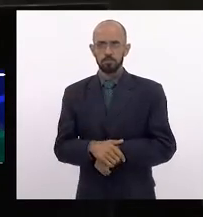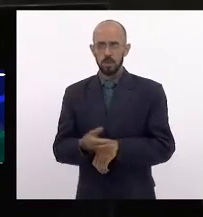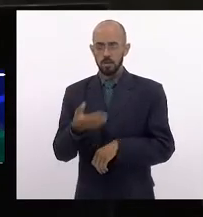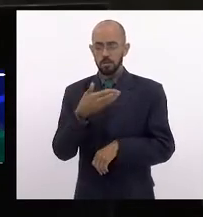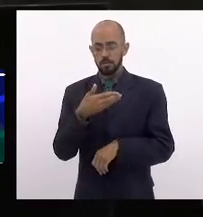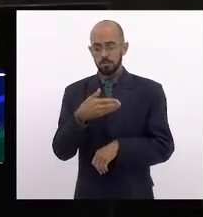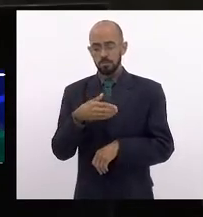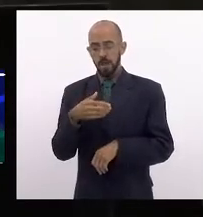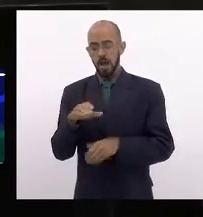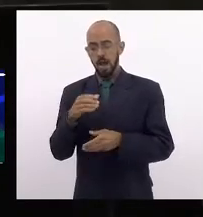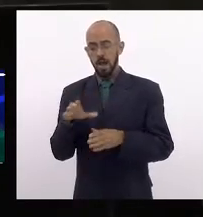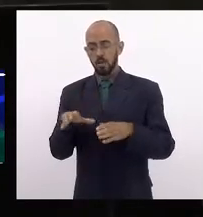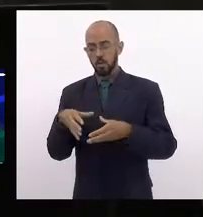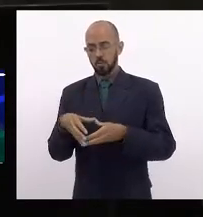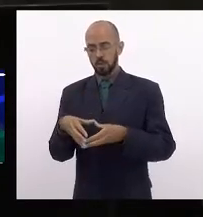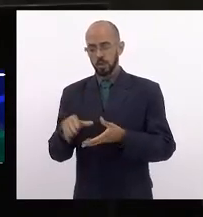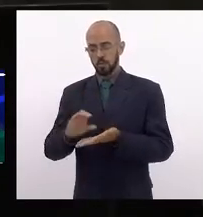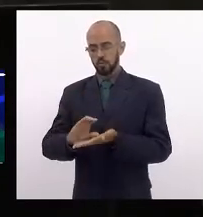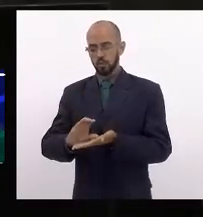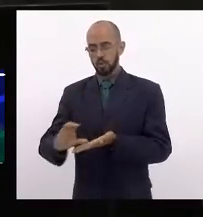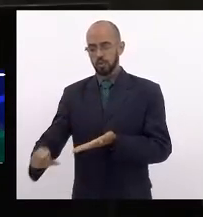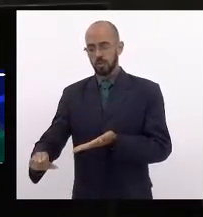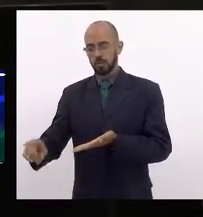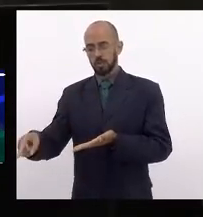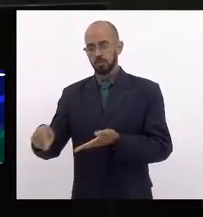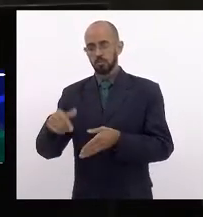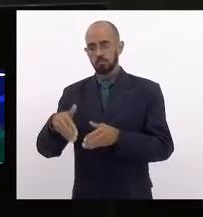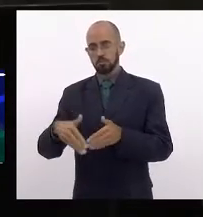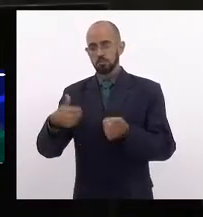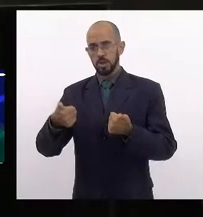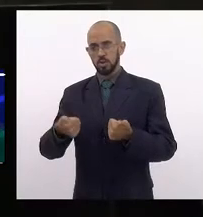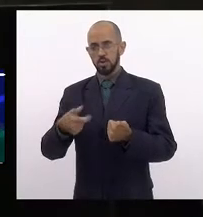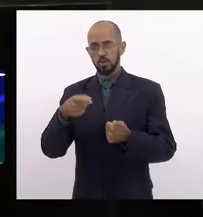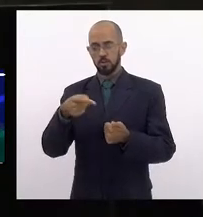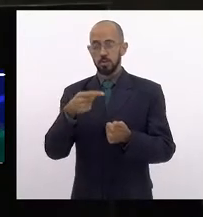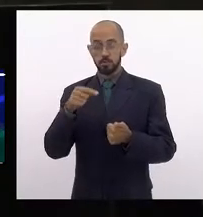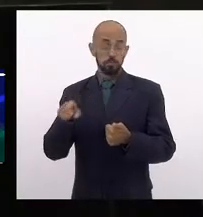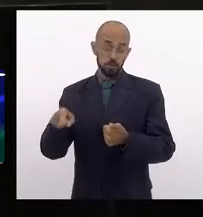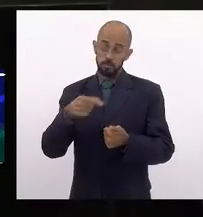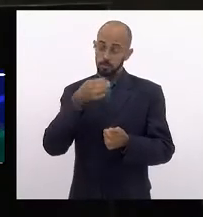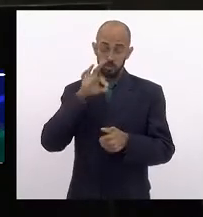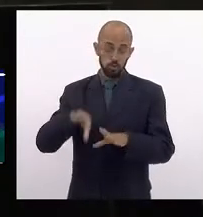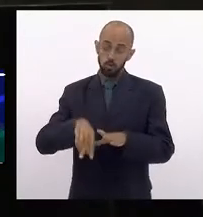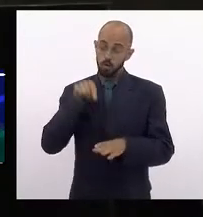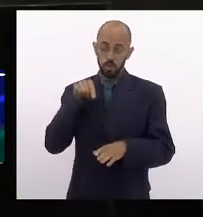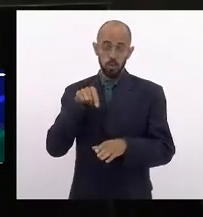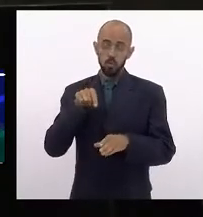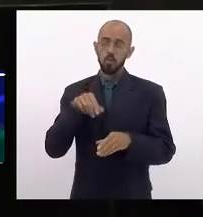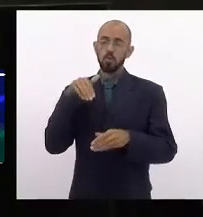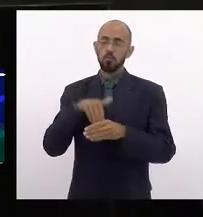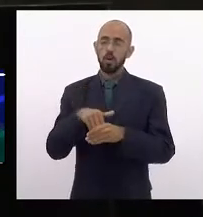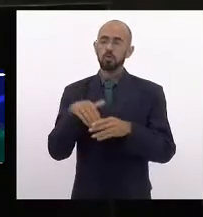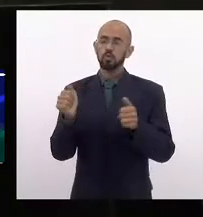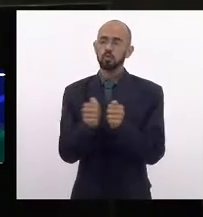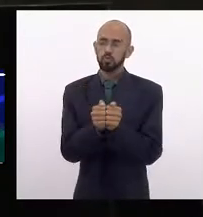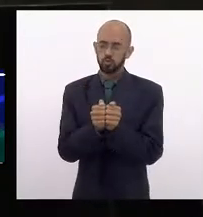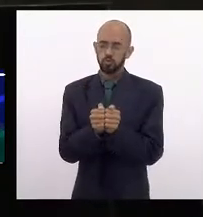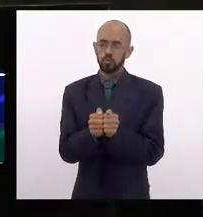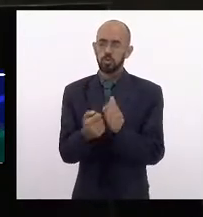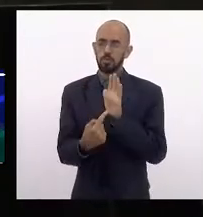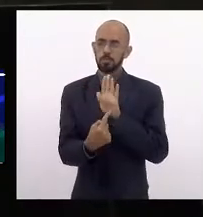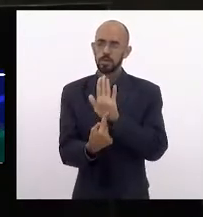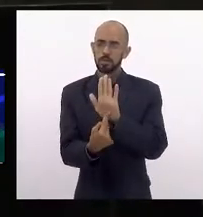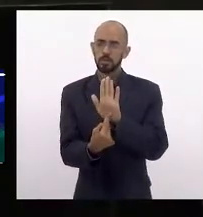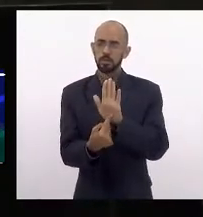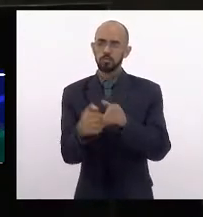comissão de orçamento votar as duas contas juntas e apresentamos um voto que